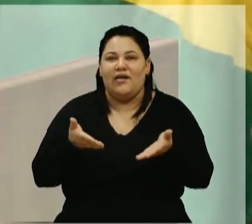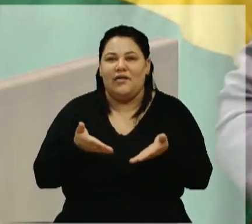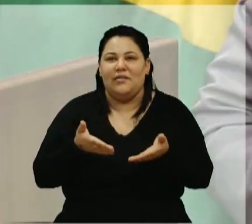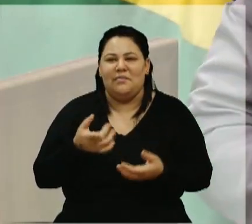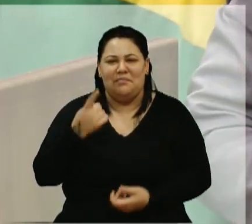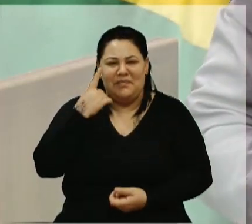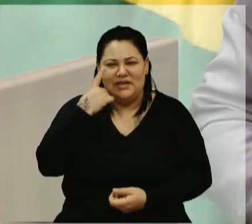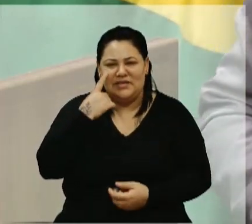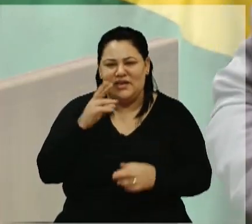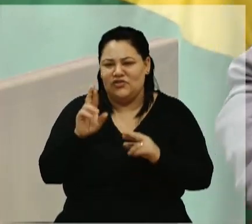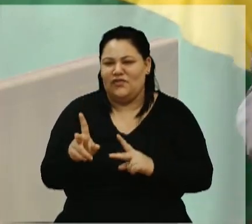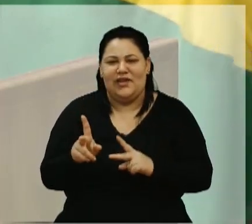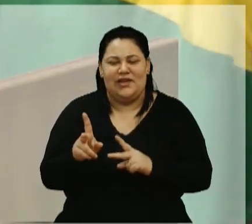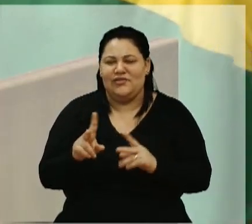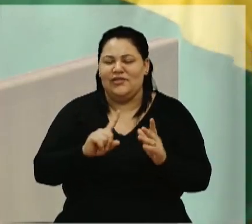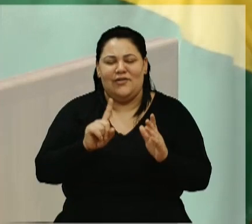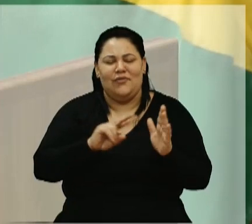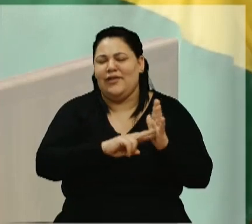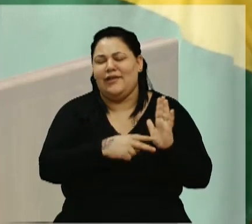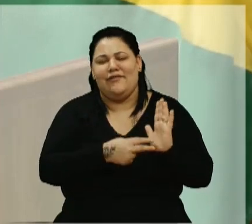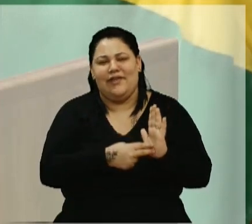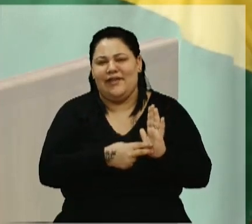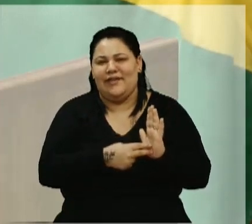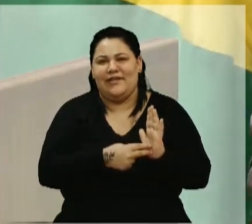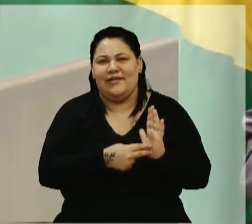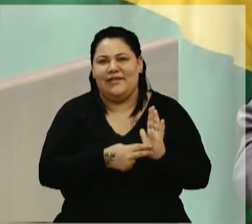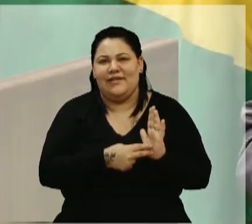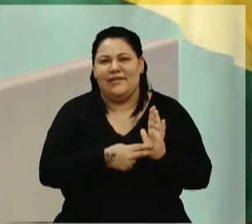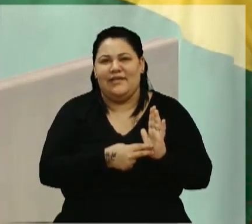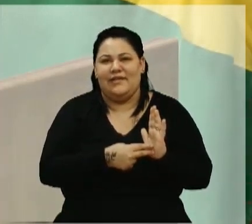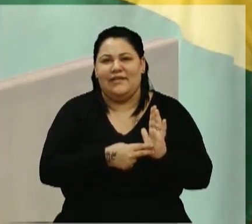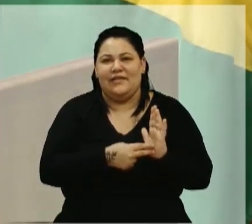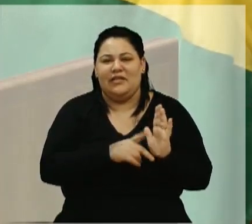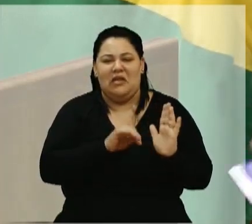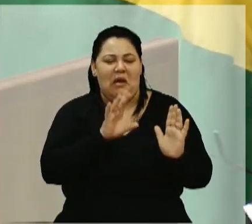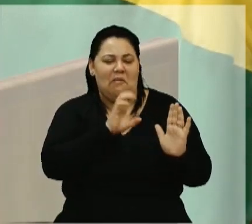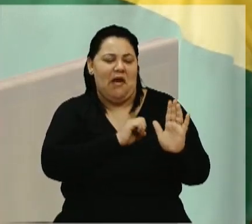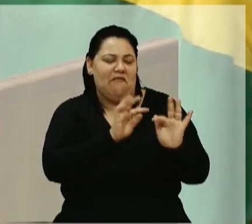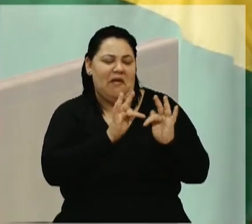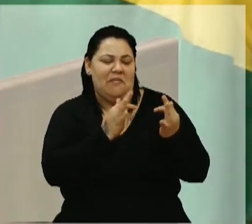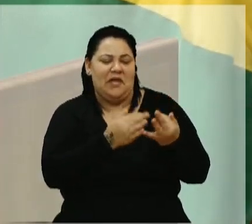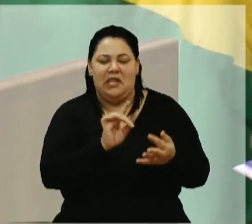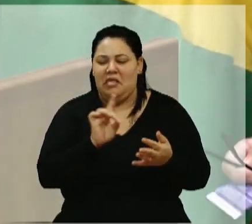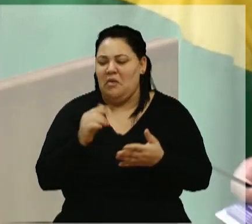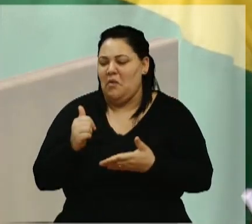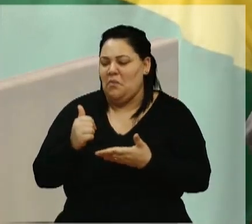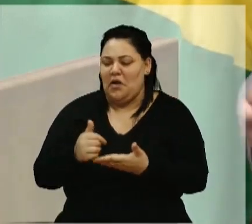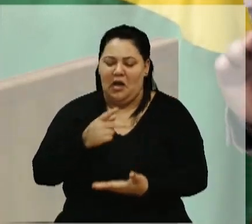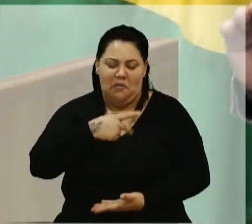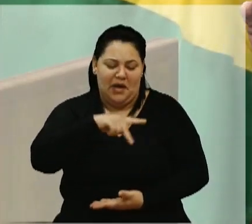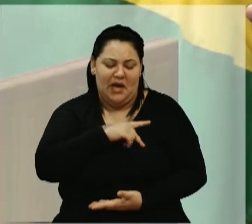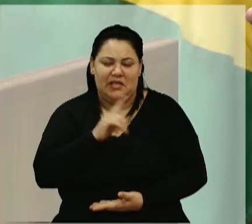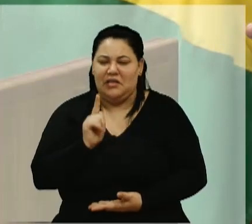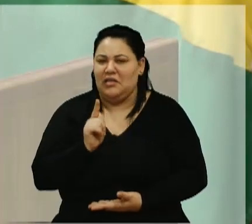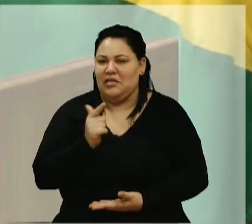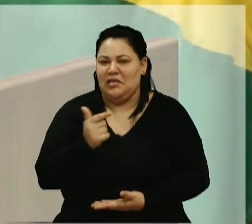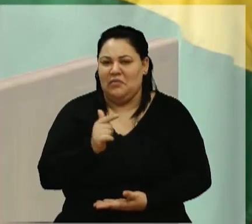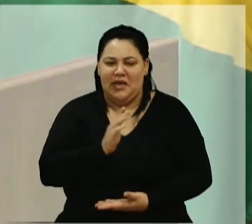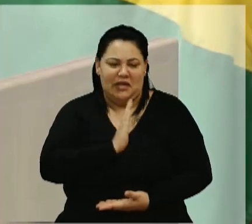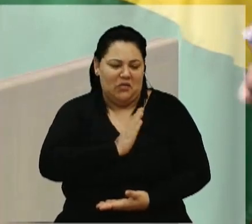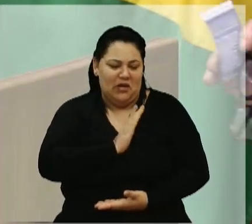pensar diferente não significa não amar a família, não defender a pátria, não ter Deus no coração. Não,